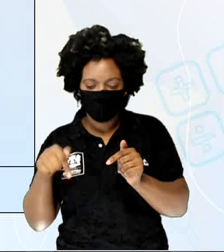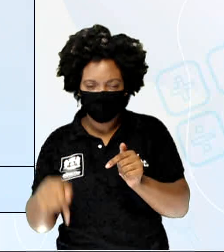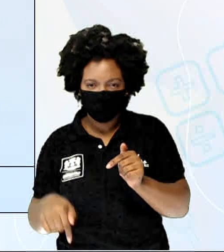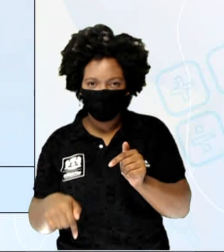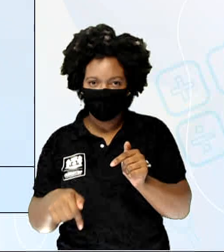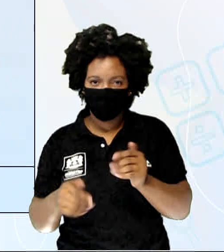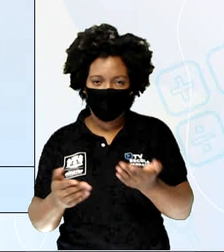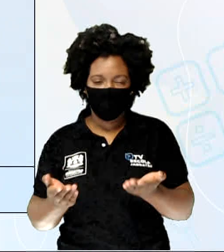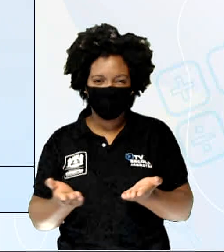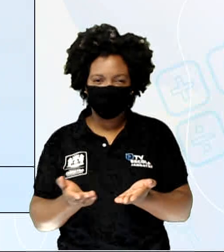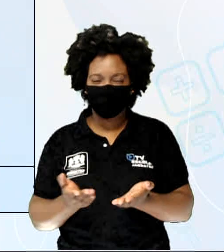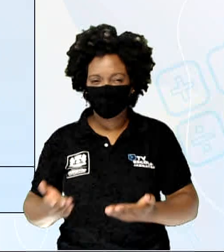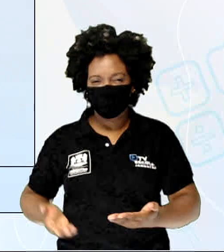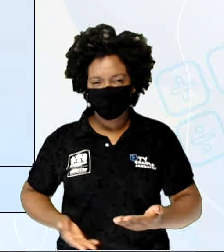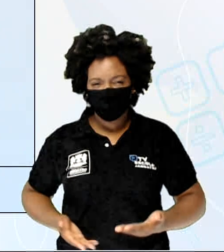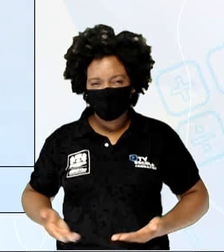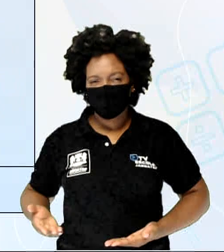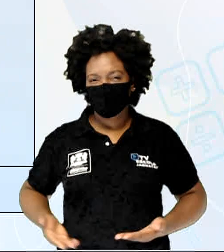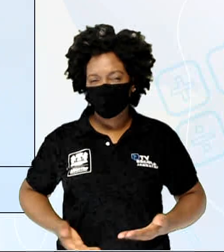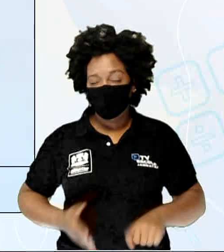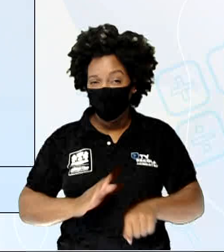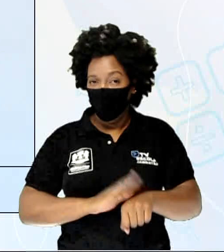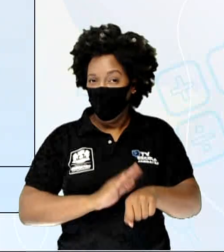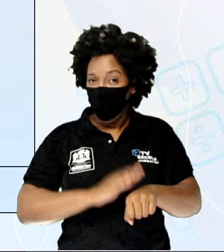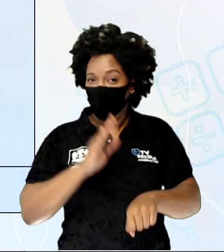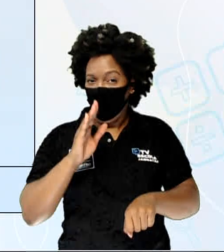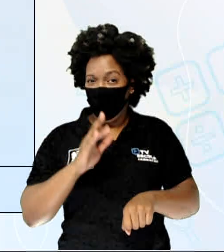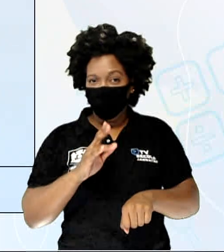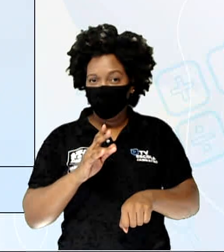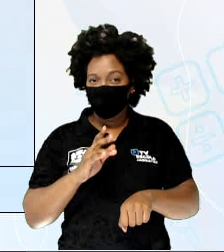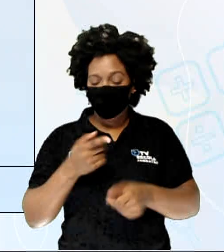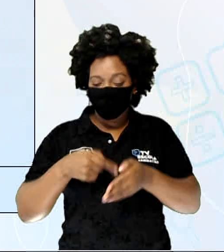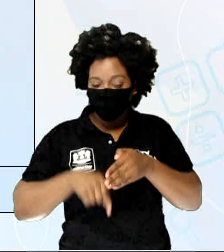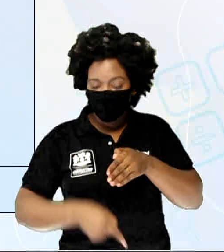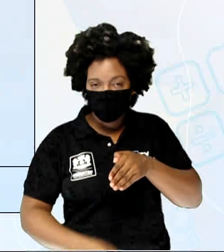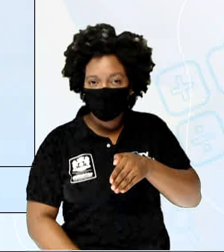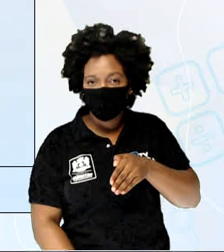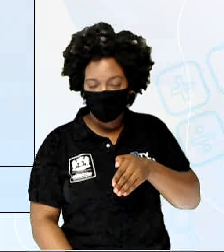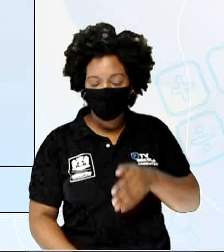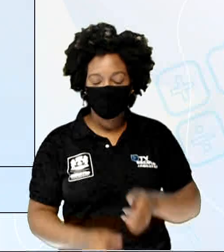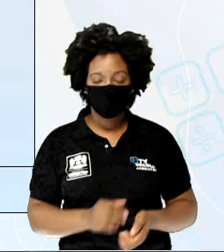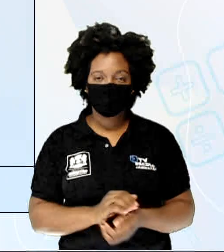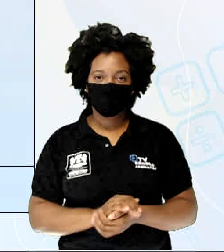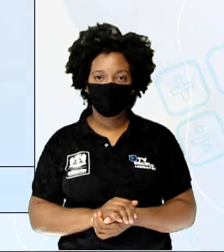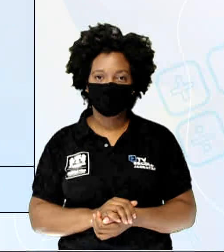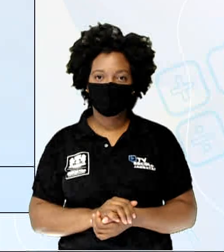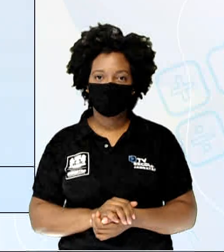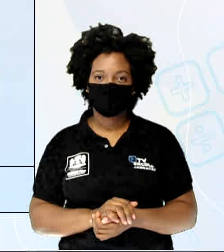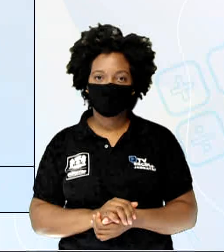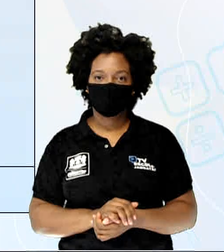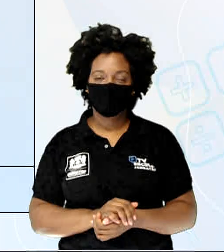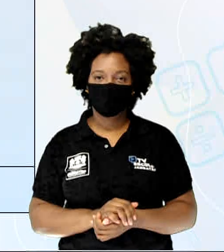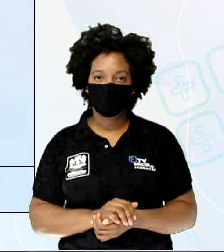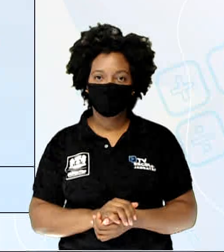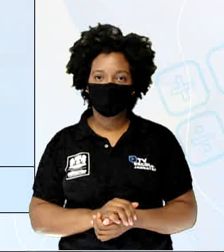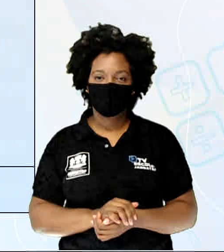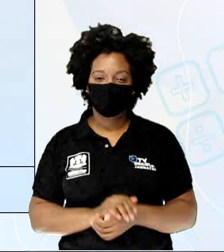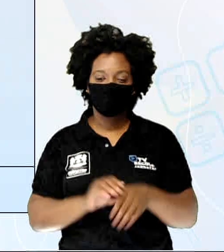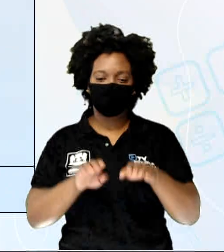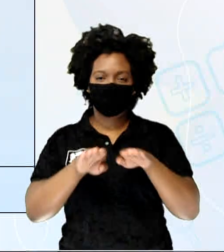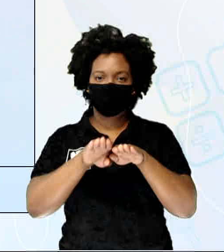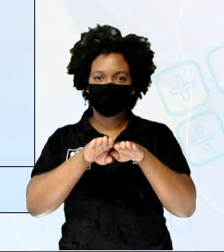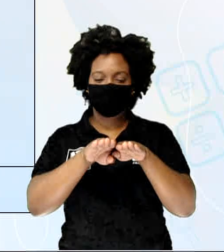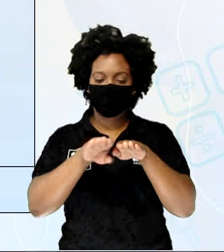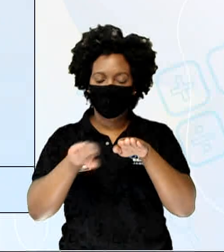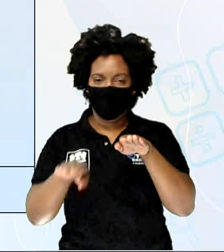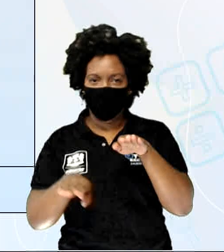desemprego, é uma marca muito profunda nos países subdesenvolvidos, evidente desigualdade social